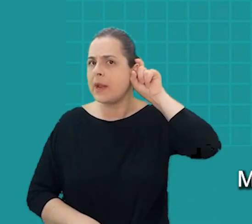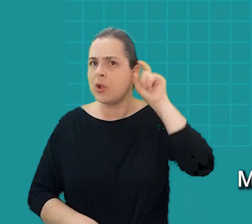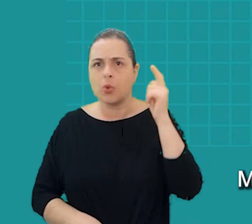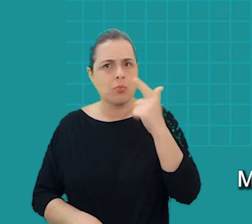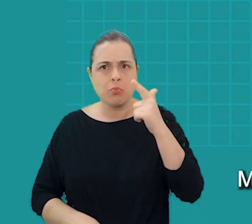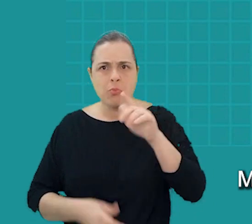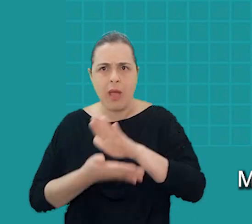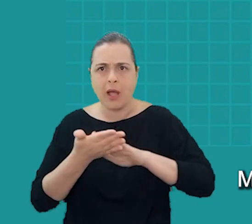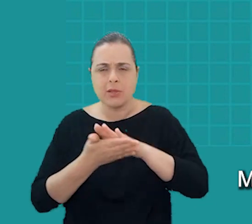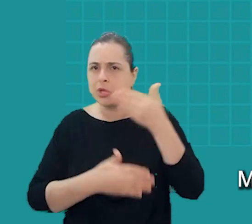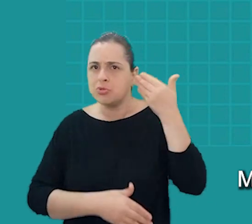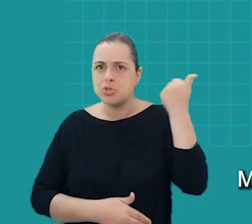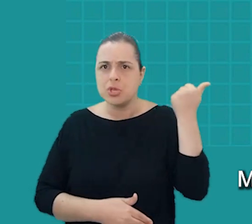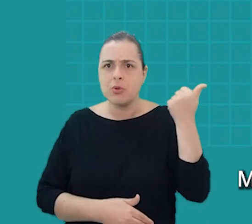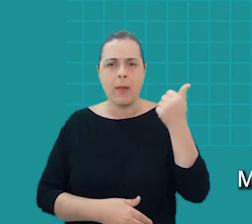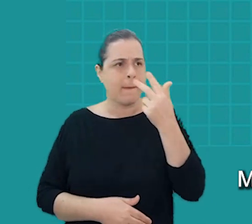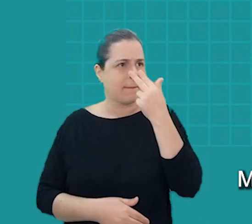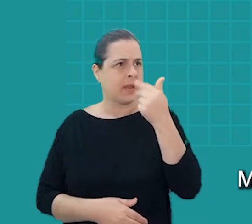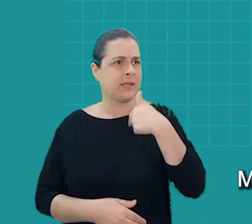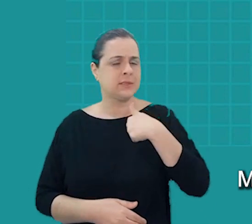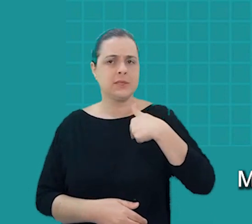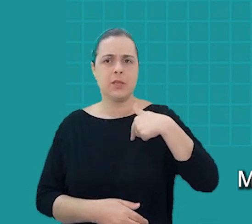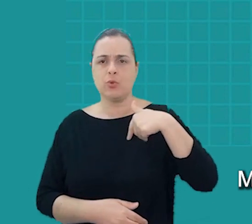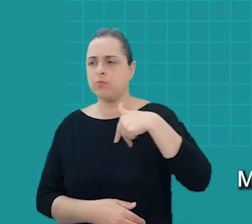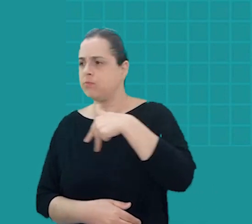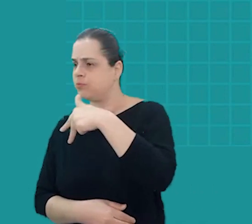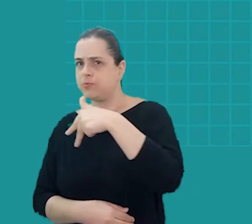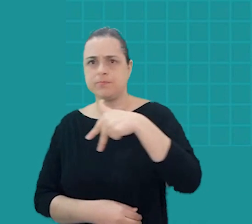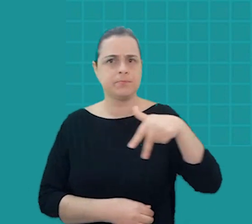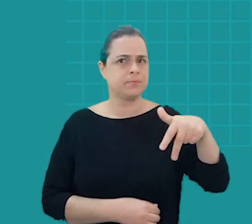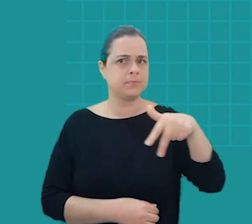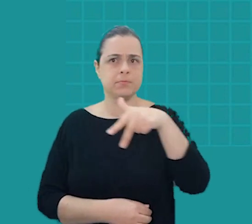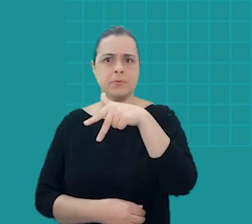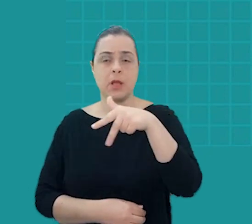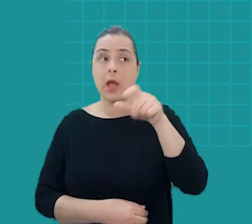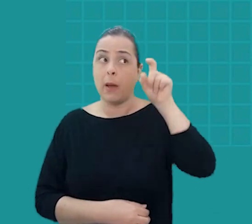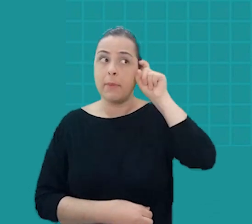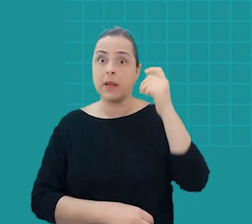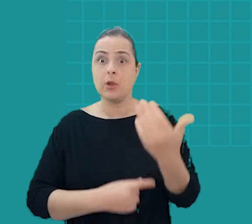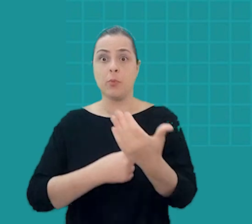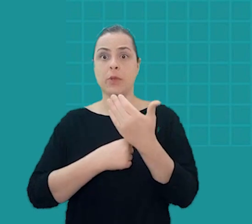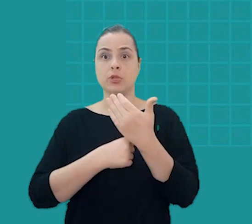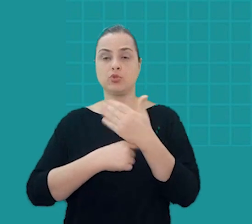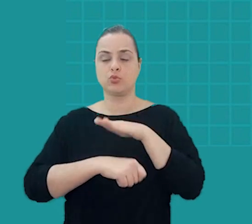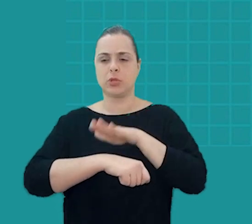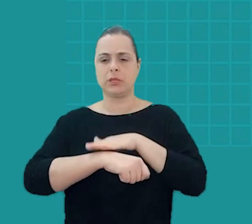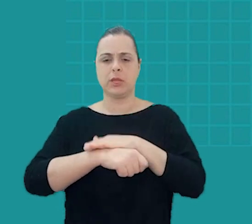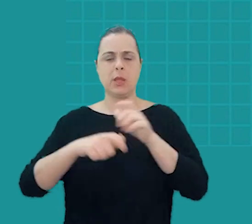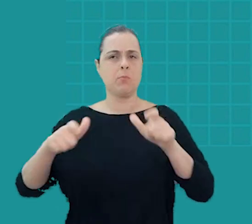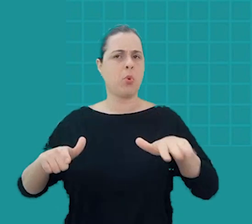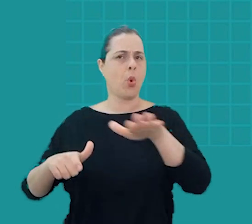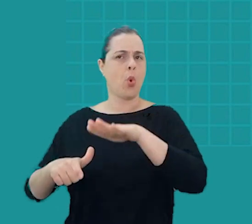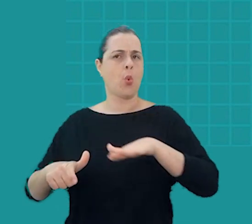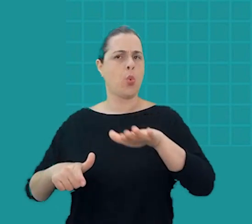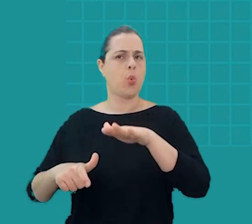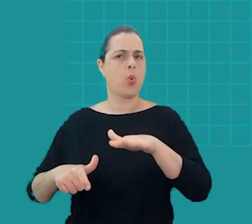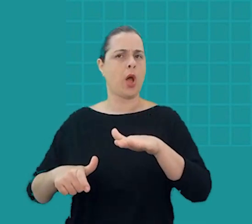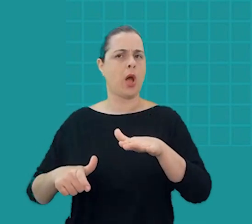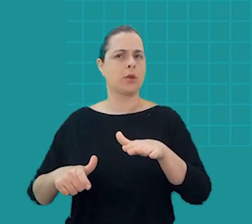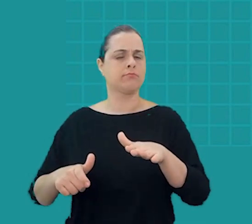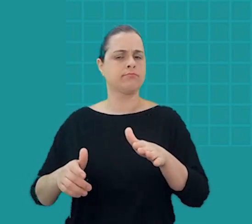zigue-zague, me dá uma noção de tempo e de espaço. Então, o aparelho auditivo me ajuda nisso, fora